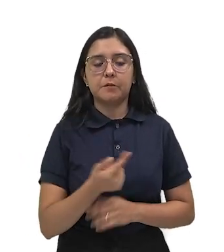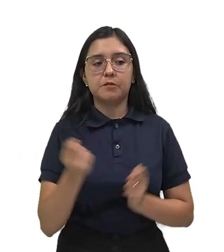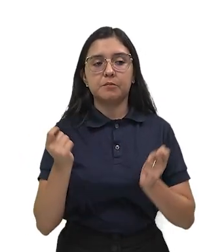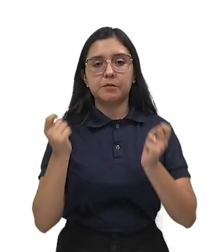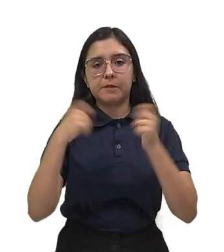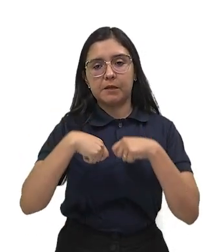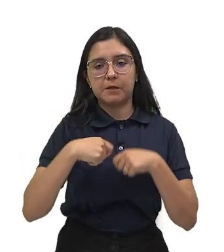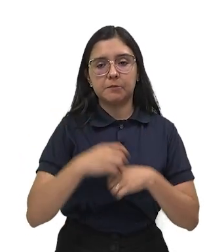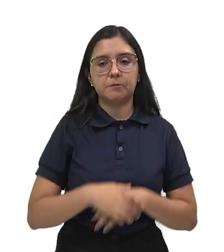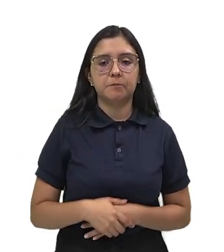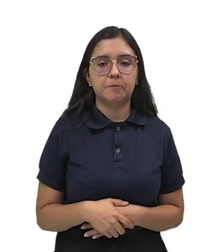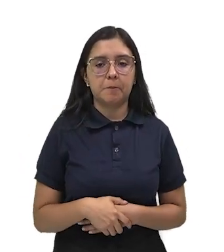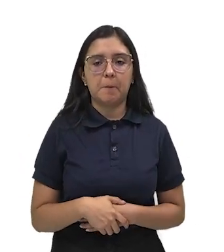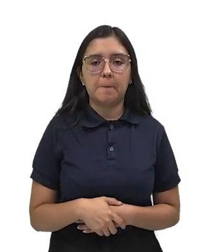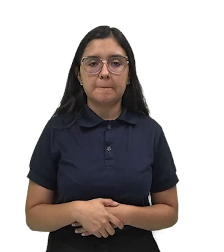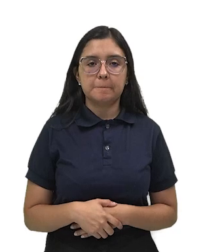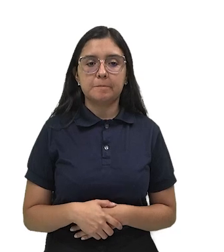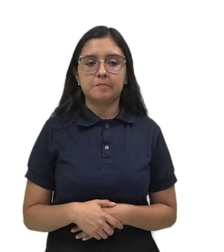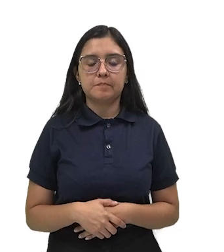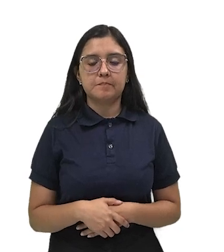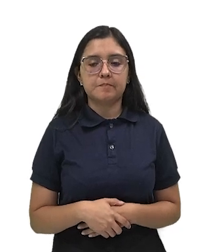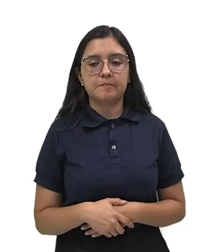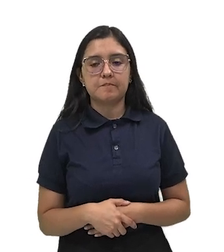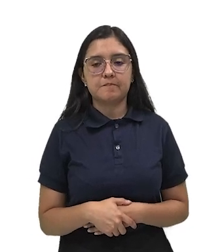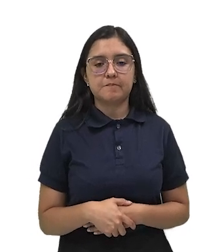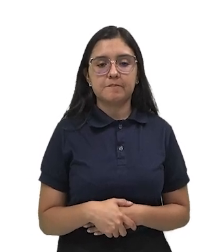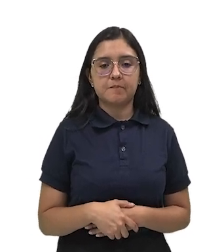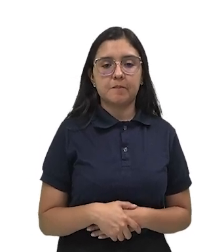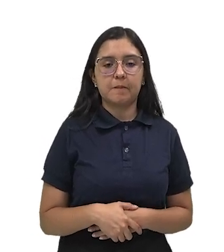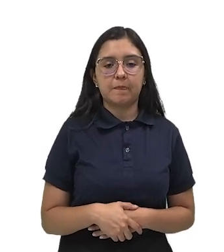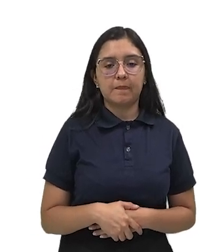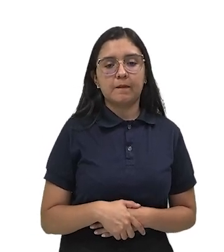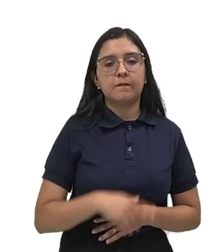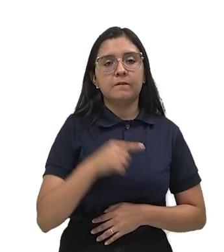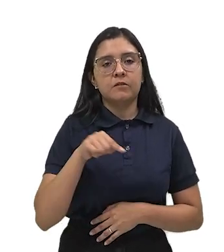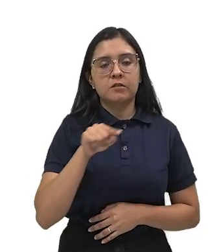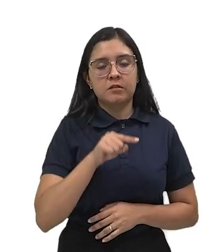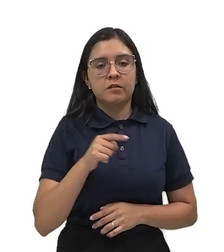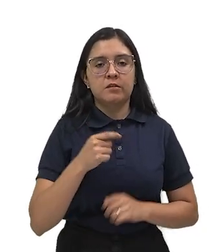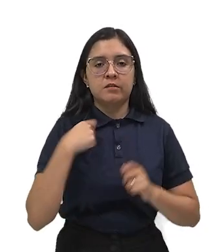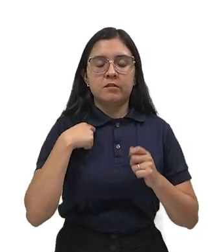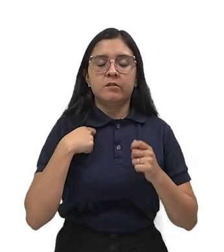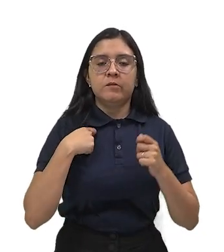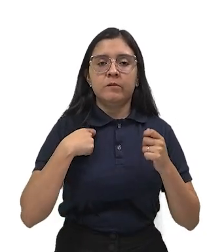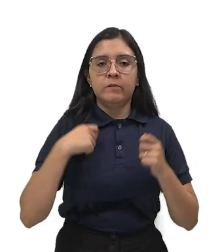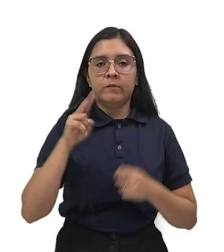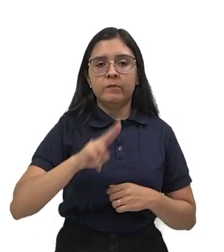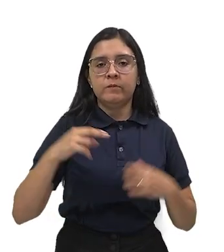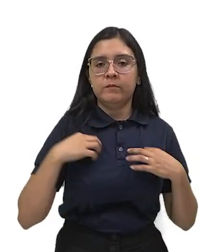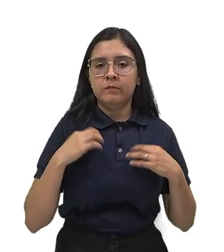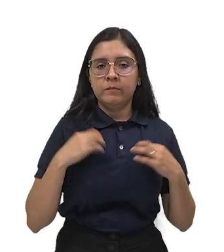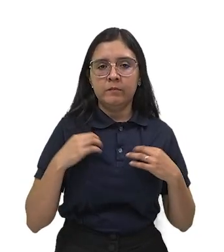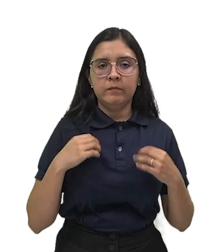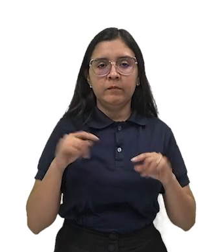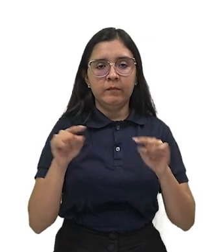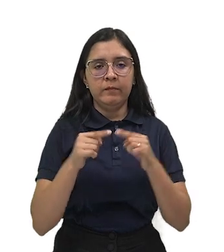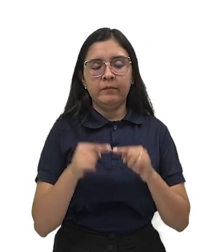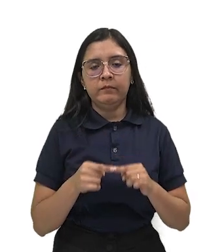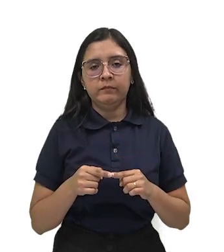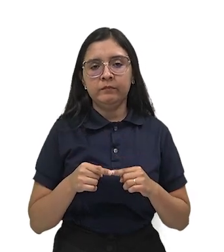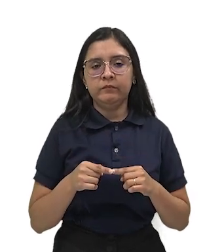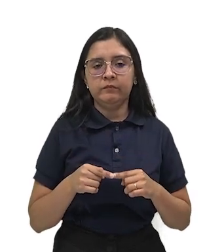possibilidades. Beleza? Ó, de você se vestir, né? Você pode se